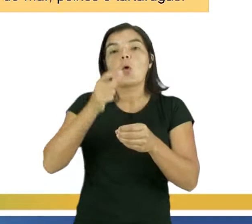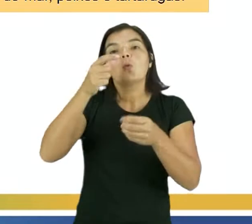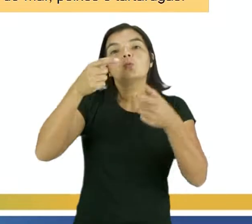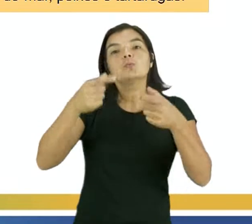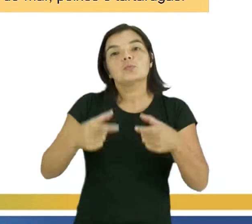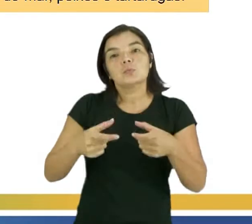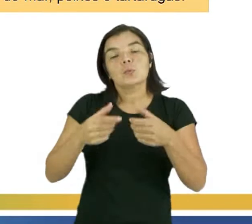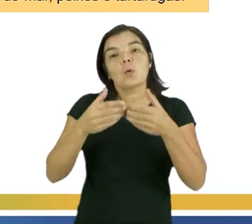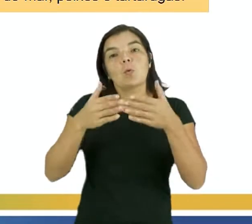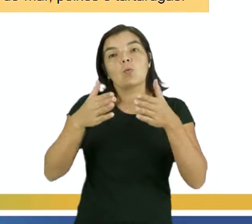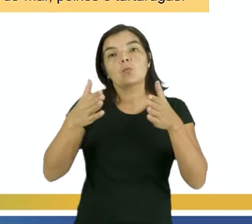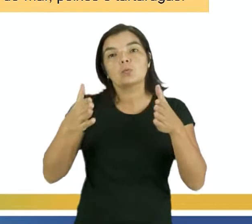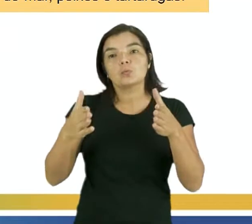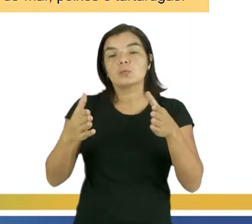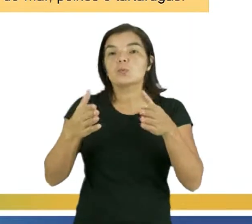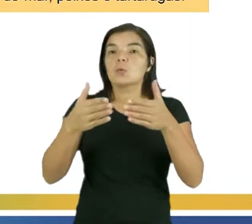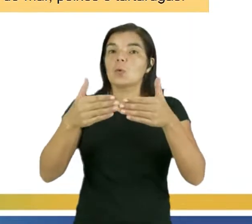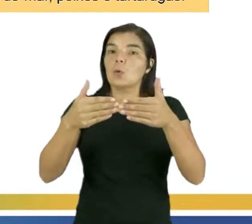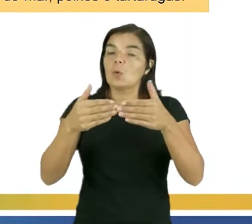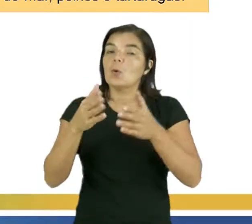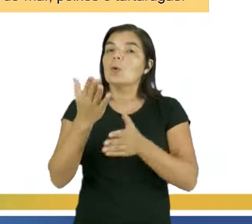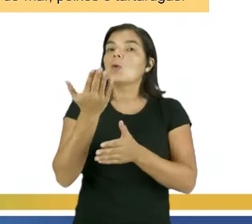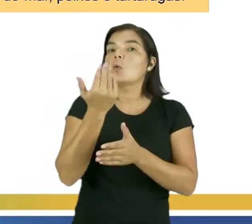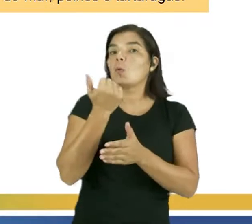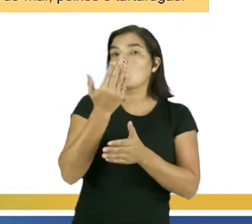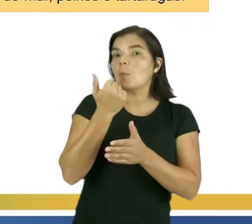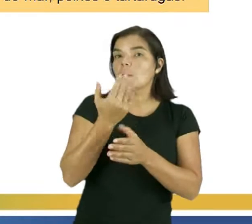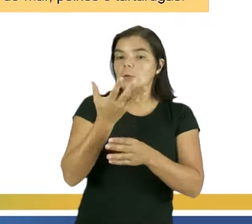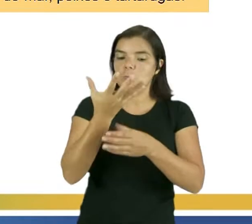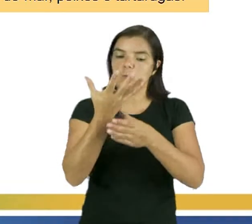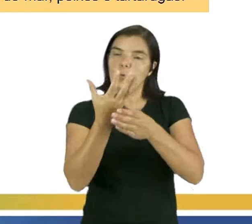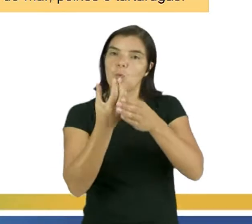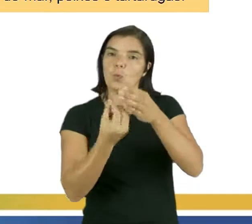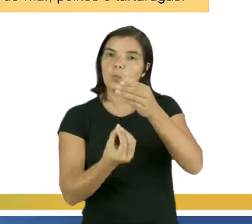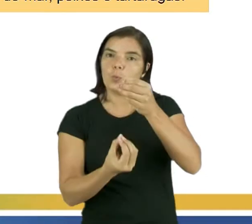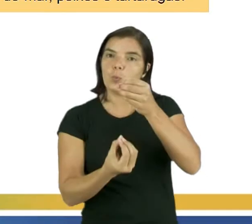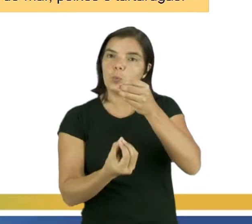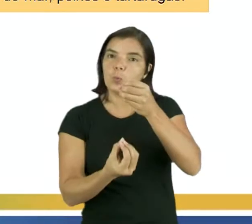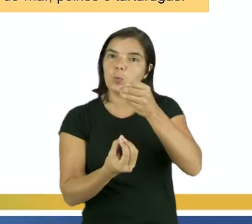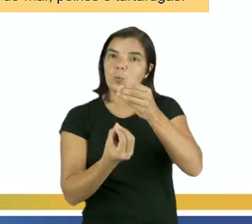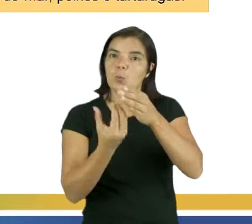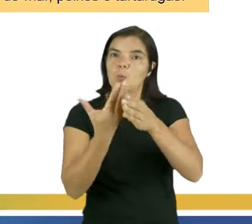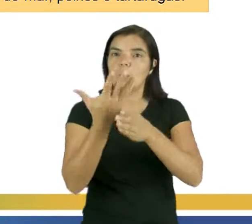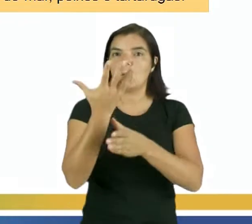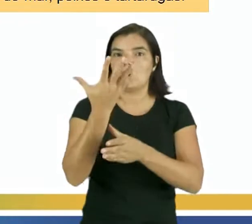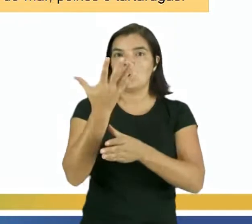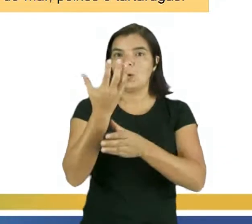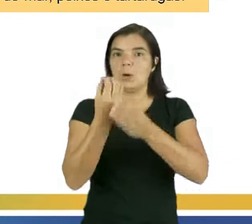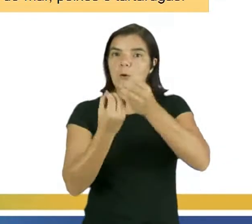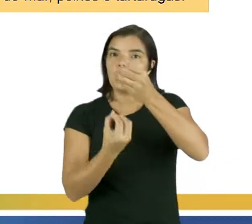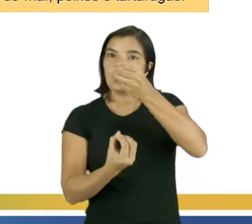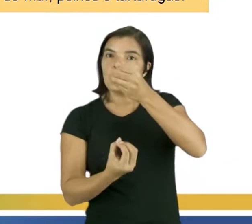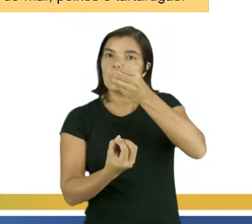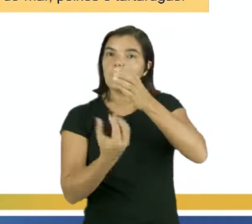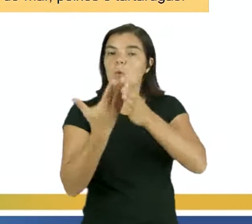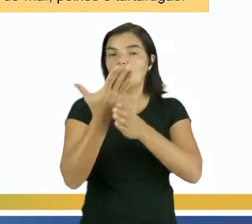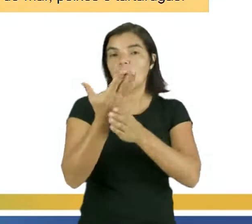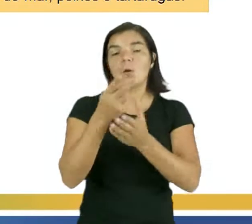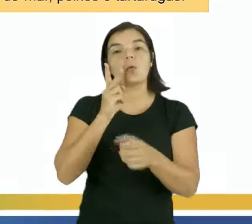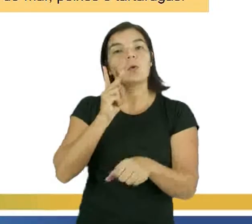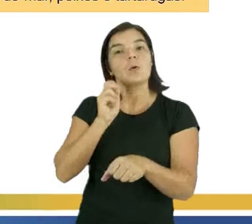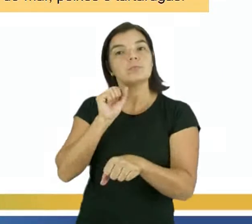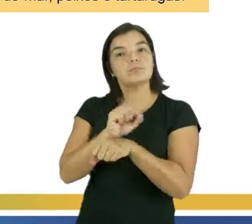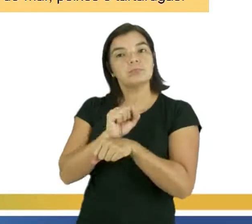né, de abertura para a entrada e saída dos alimentos capturados. Então, como é que as esponjas vão estar se alimentando? Como elas ficam fixas